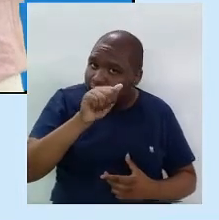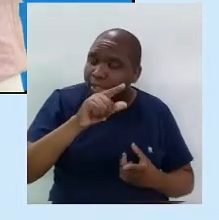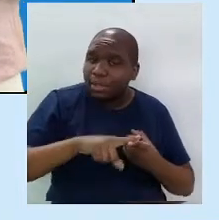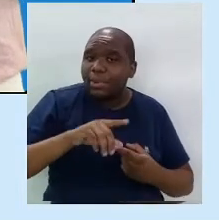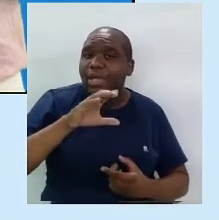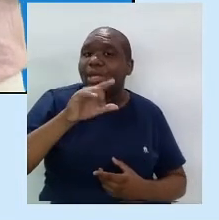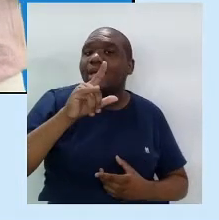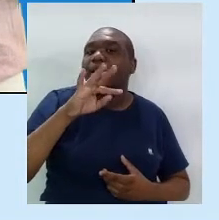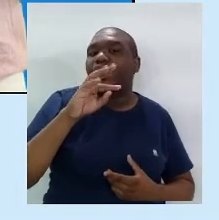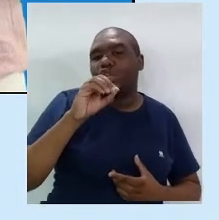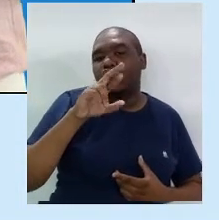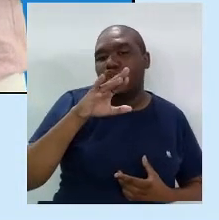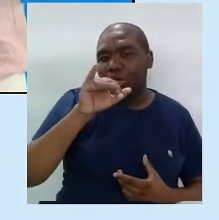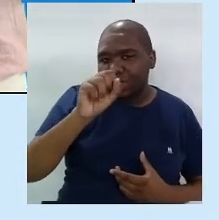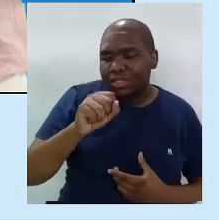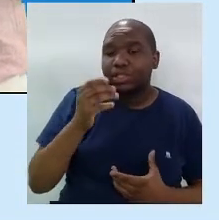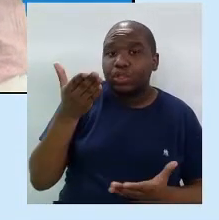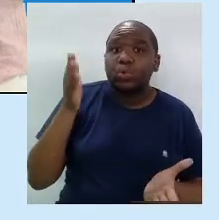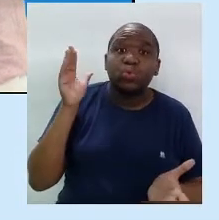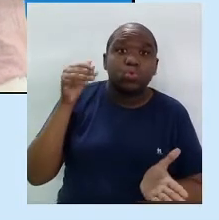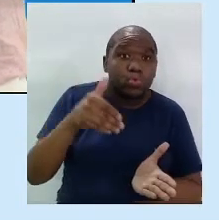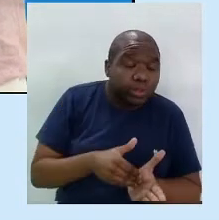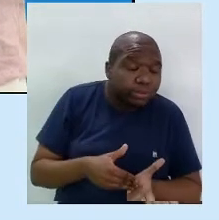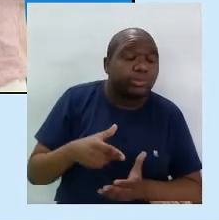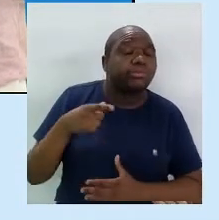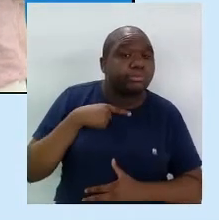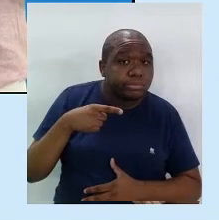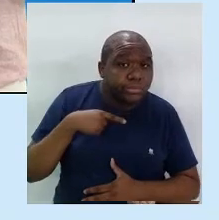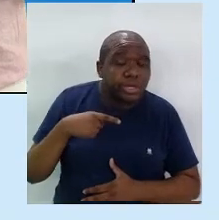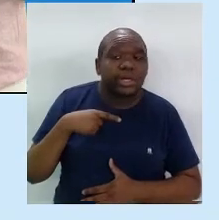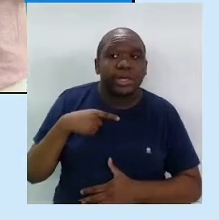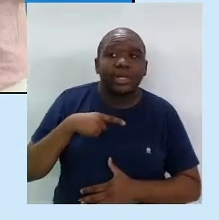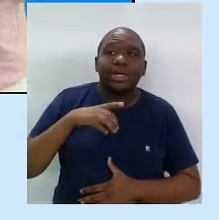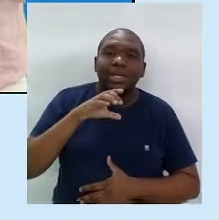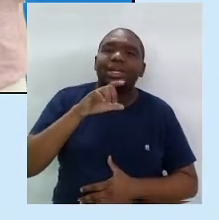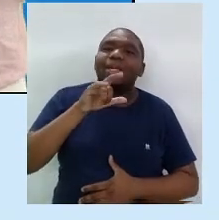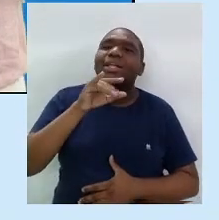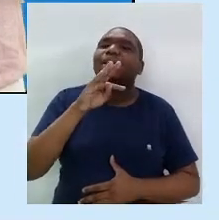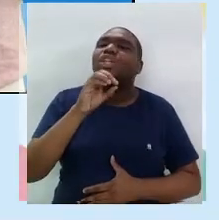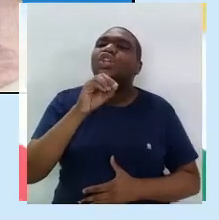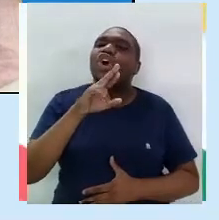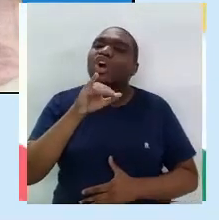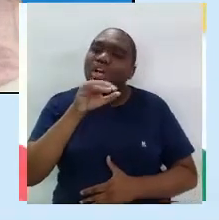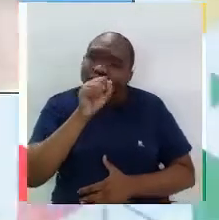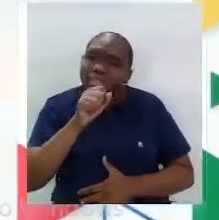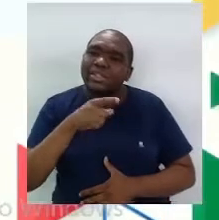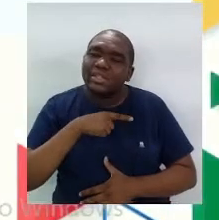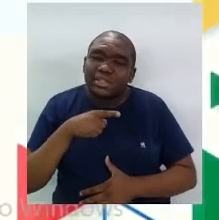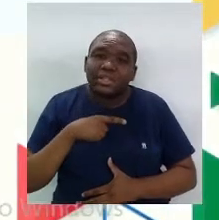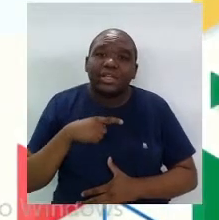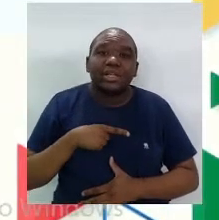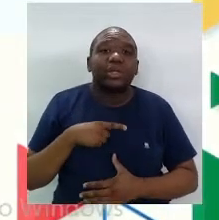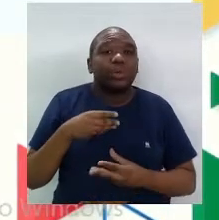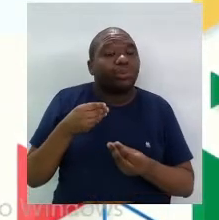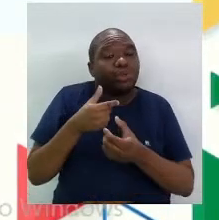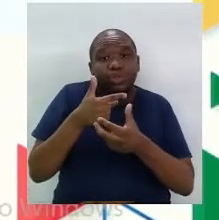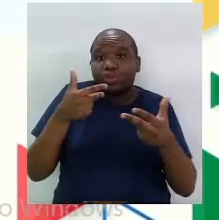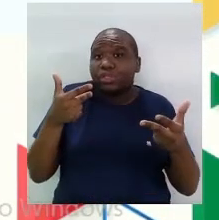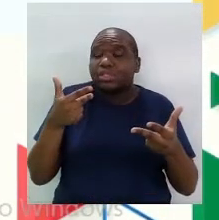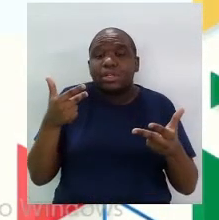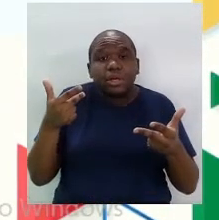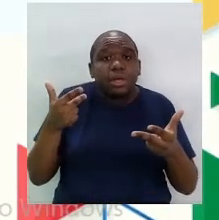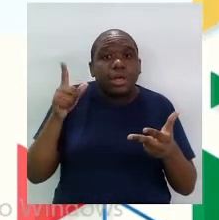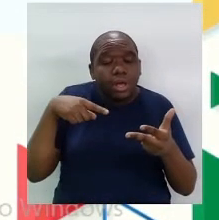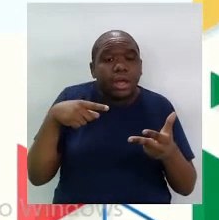o clítoris. Esse último, ele é formado por um tecido erétil e apresenta muitas